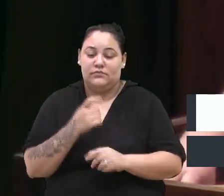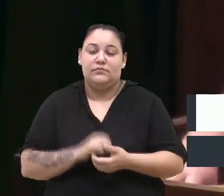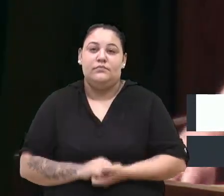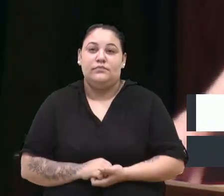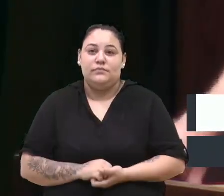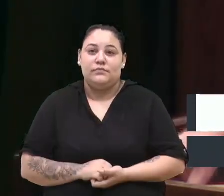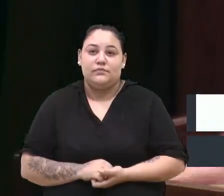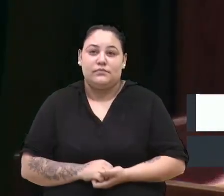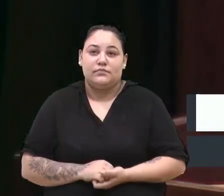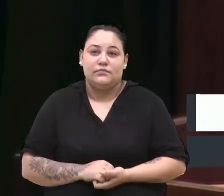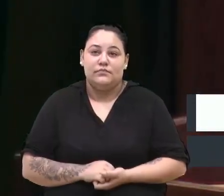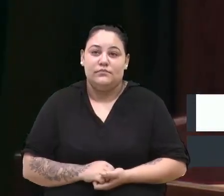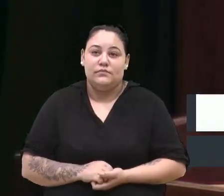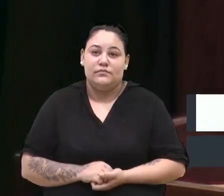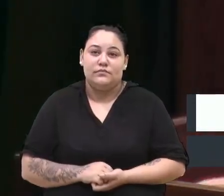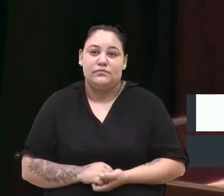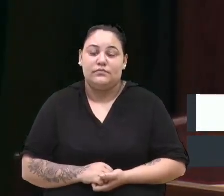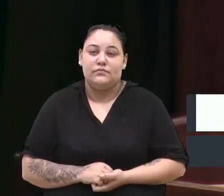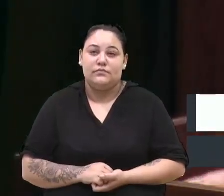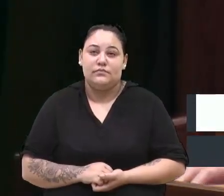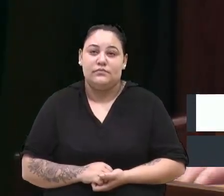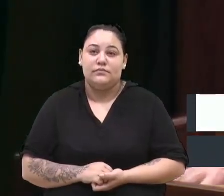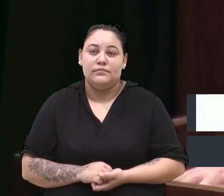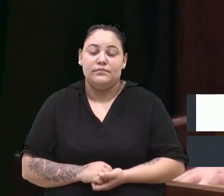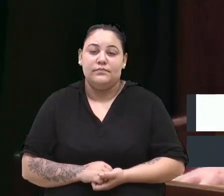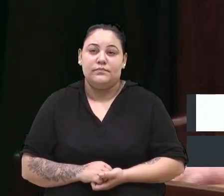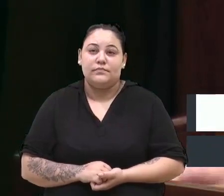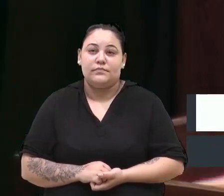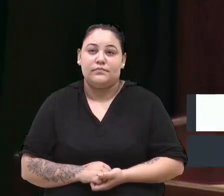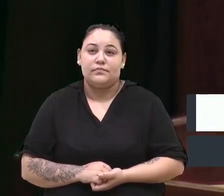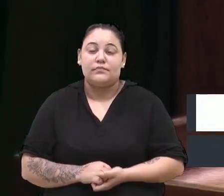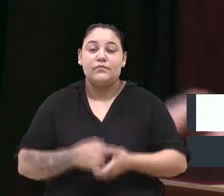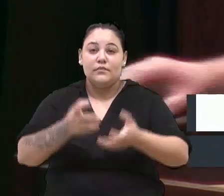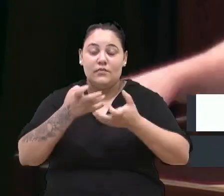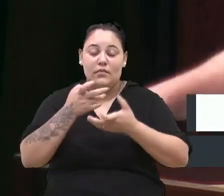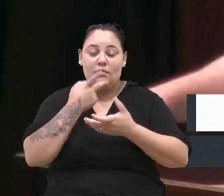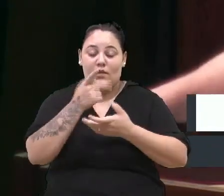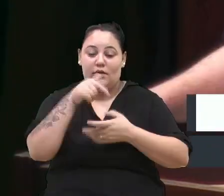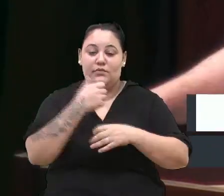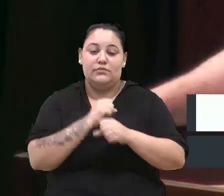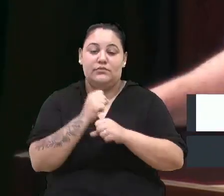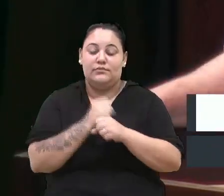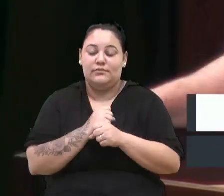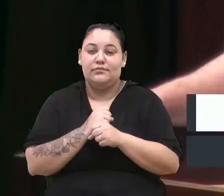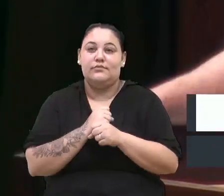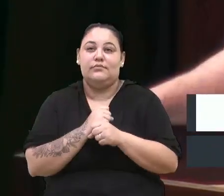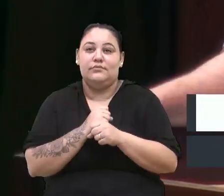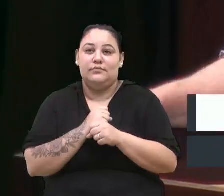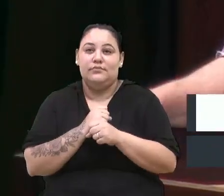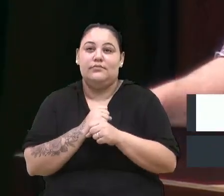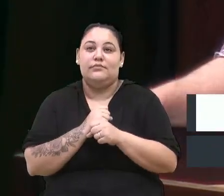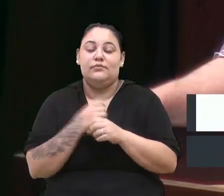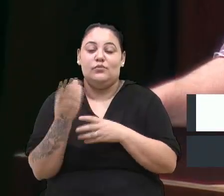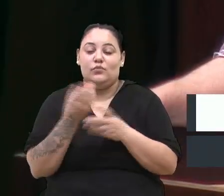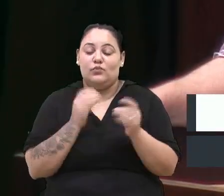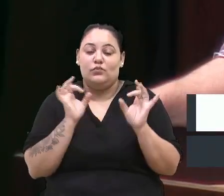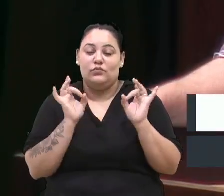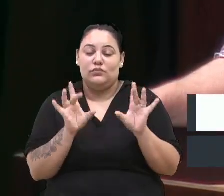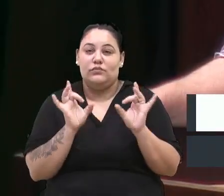meses. Gostaria de dizer que esse ano foi um ano muito especial, um